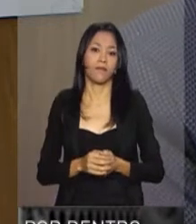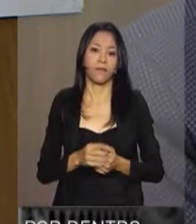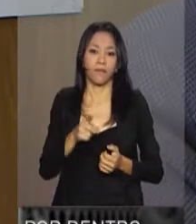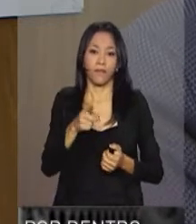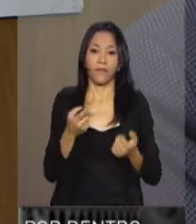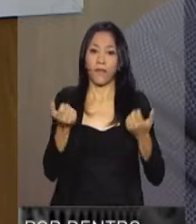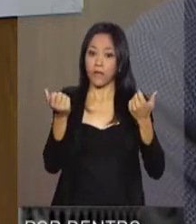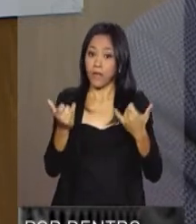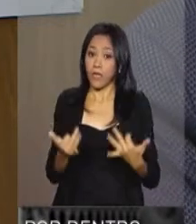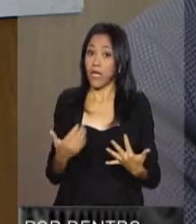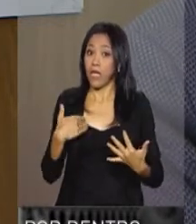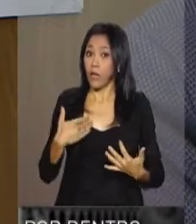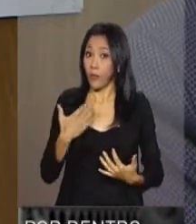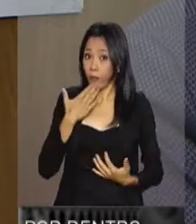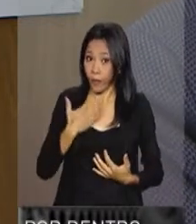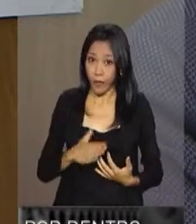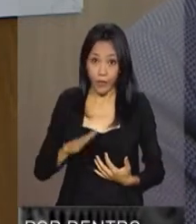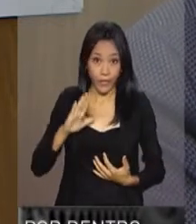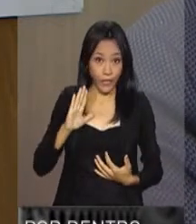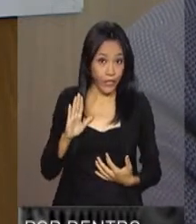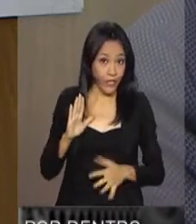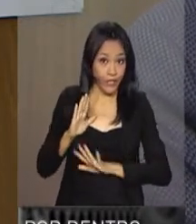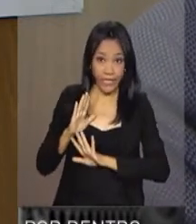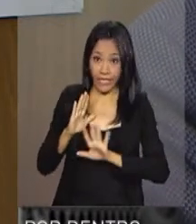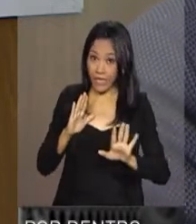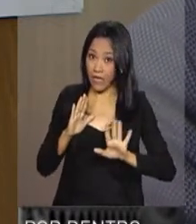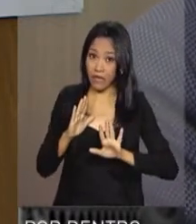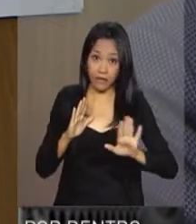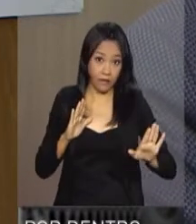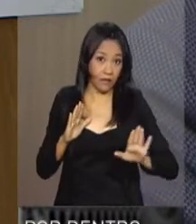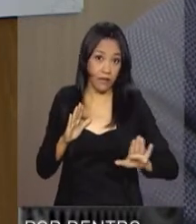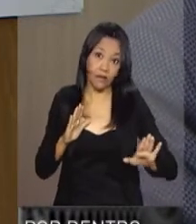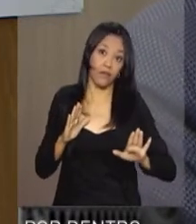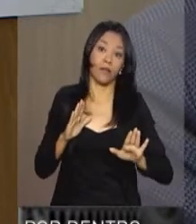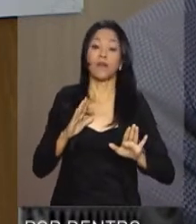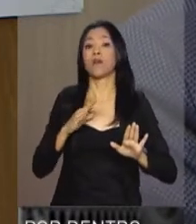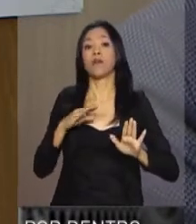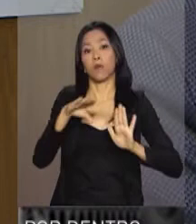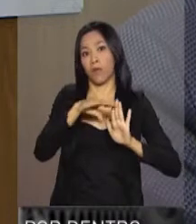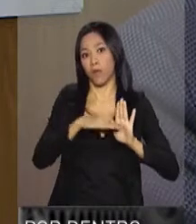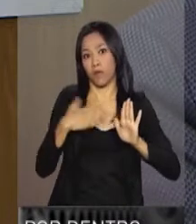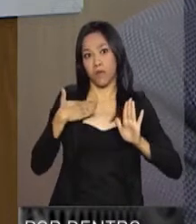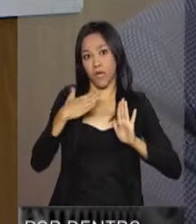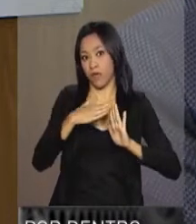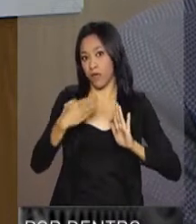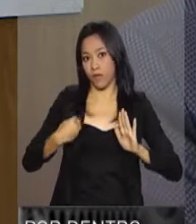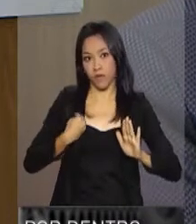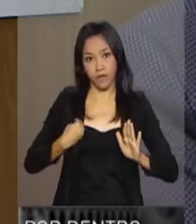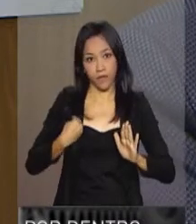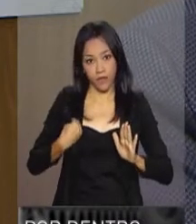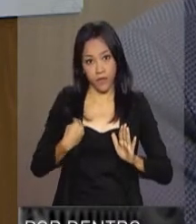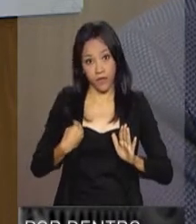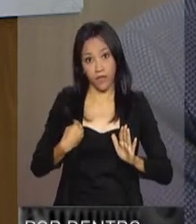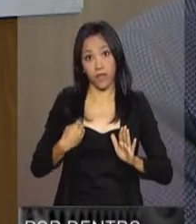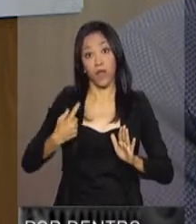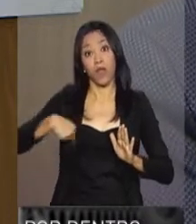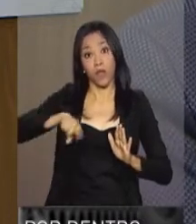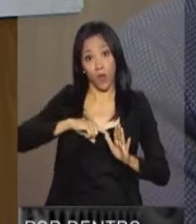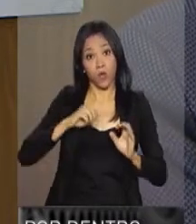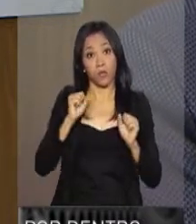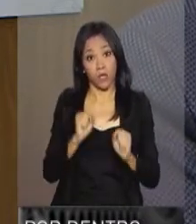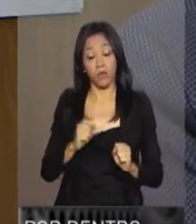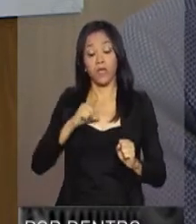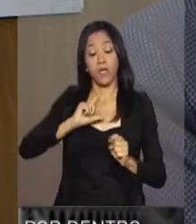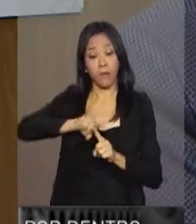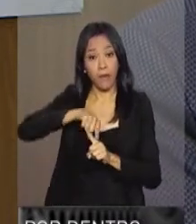que não prometia ir absolutamente nada em relação à minha casa minha vida não ser que nós pudéssemos ter mais recursos mais